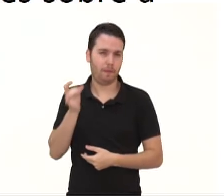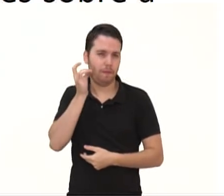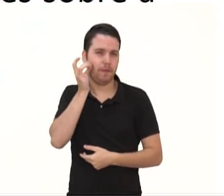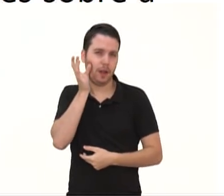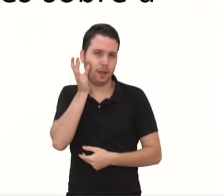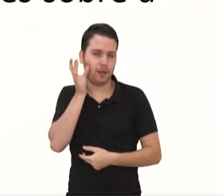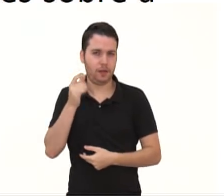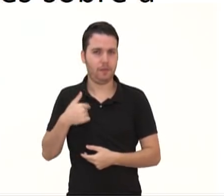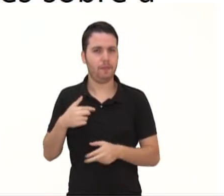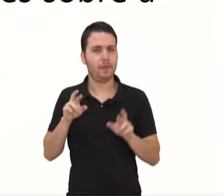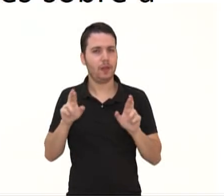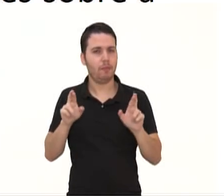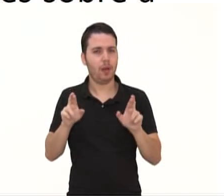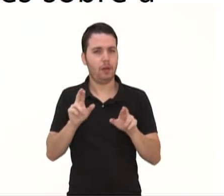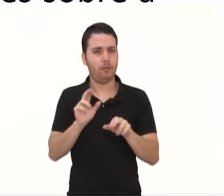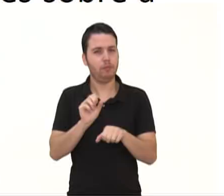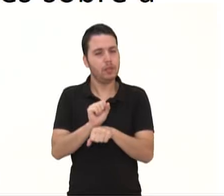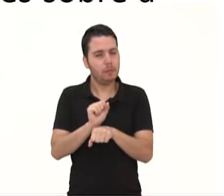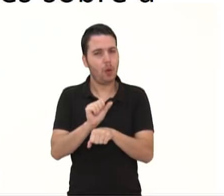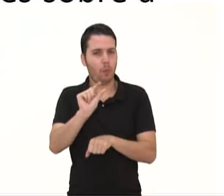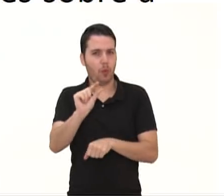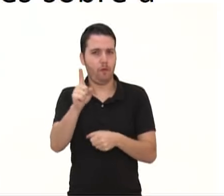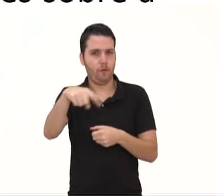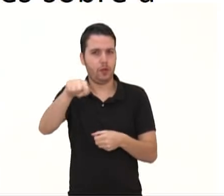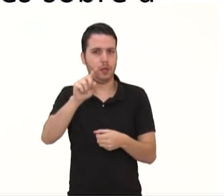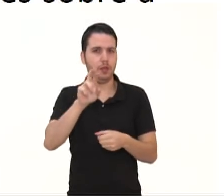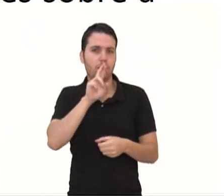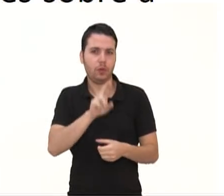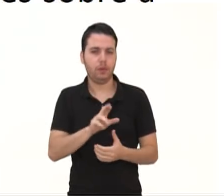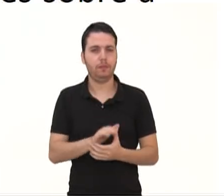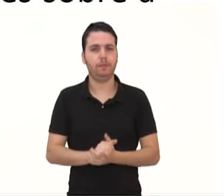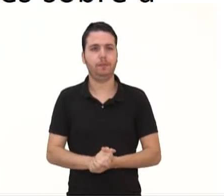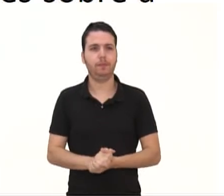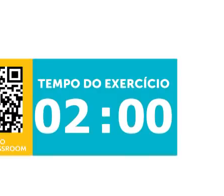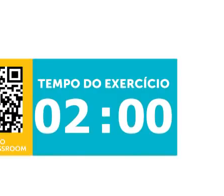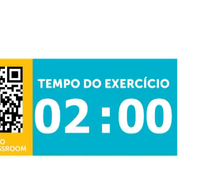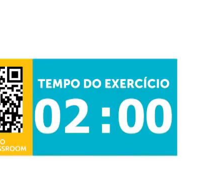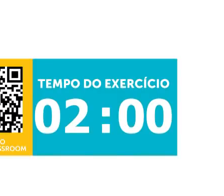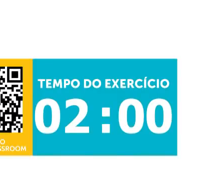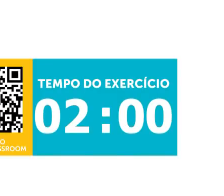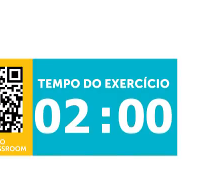eu espero um pouquinho você responder.